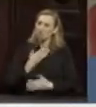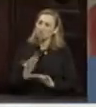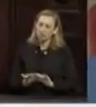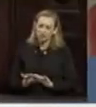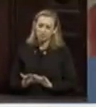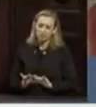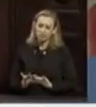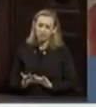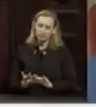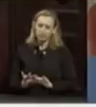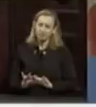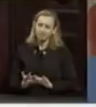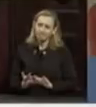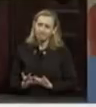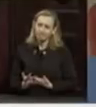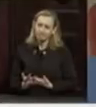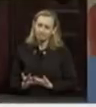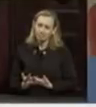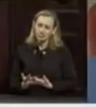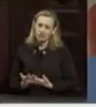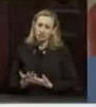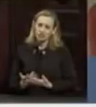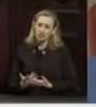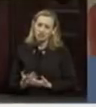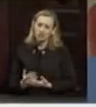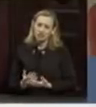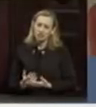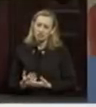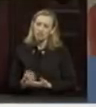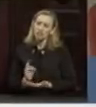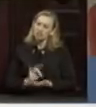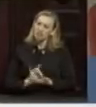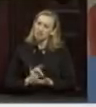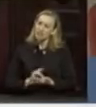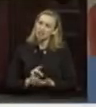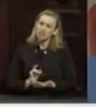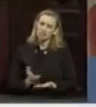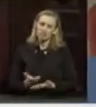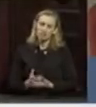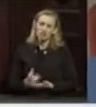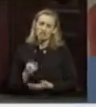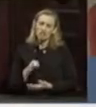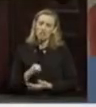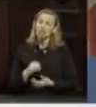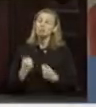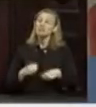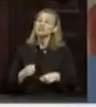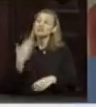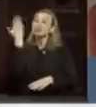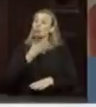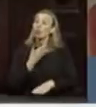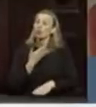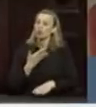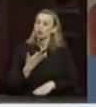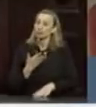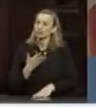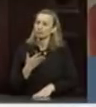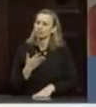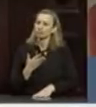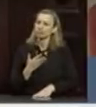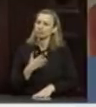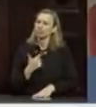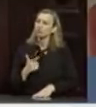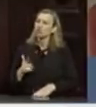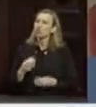o crime da Marielle foi um crime político, foi um crime contra a democracia. Isso vai ser provado. Não há hipótese desse crime não